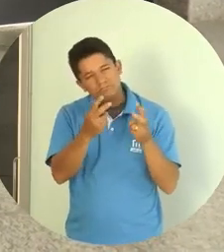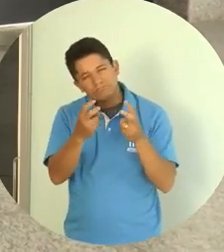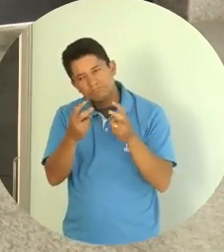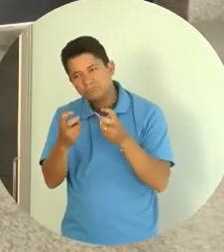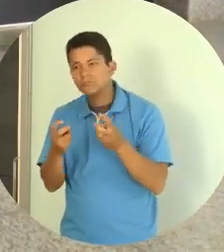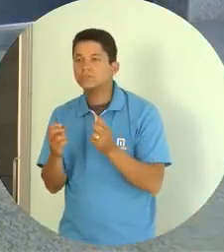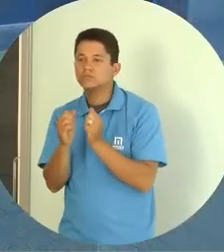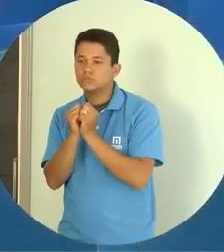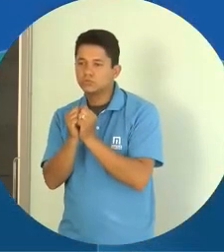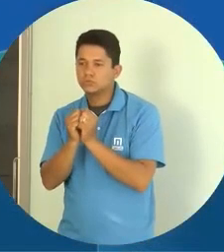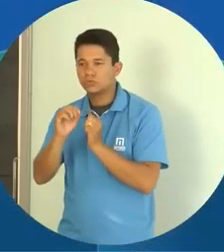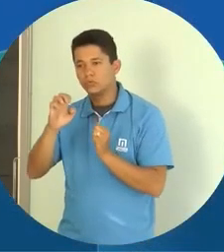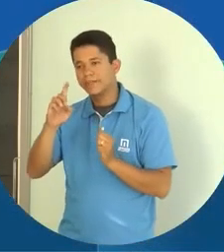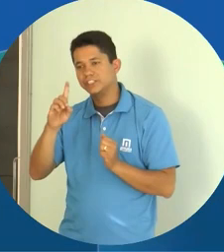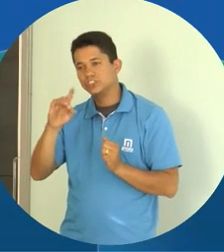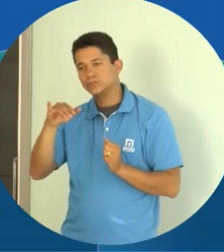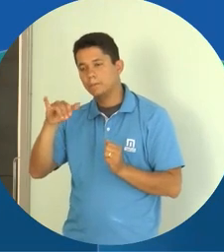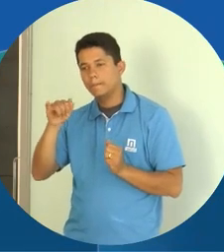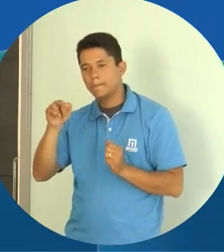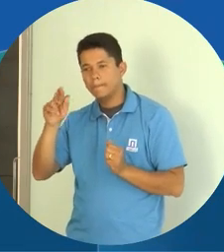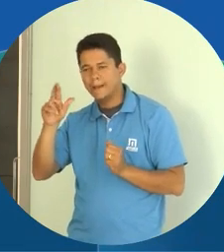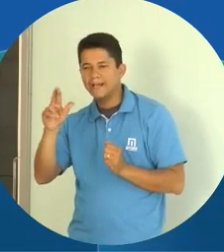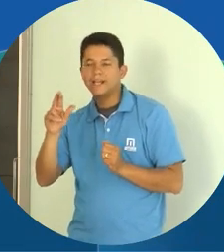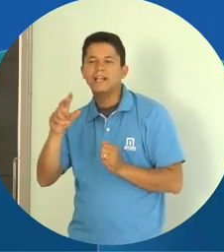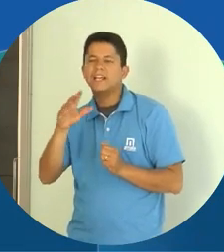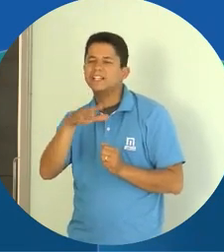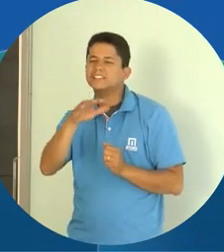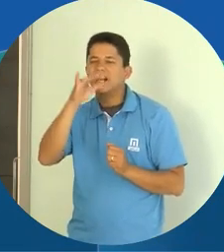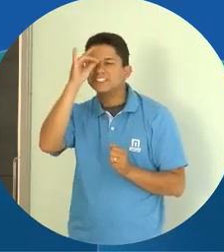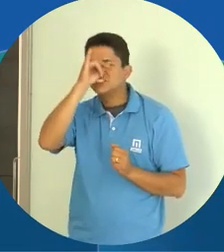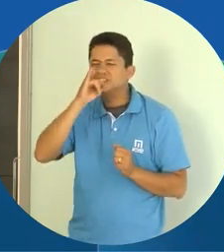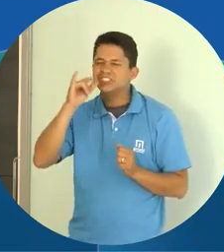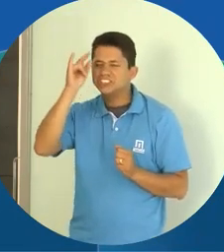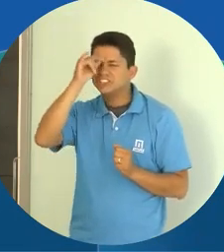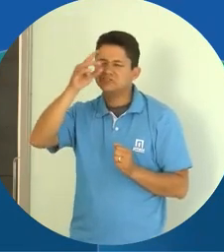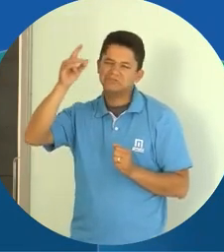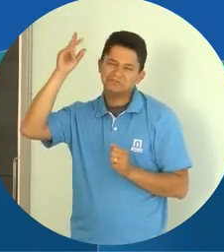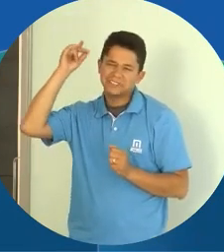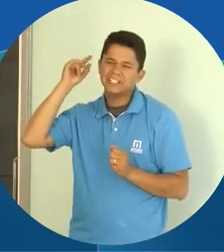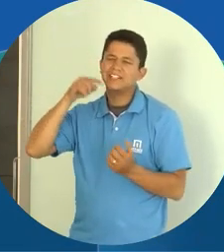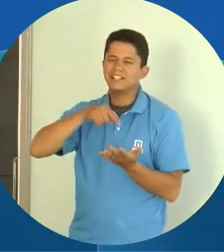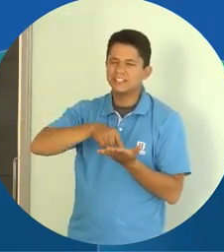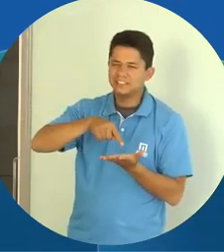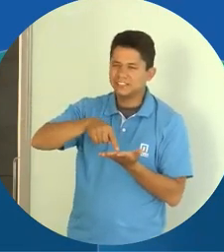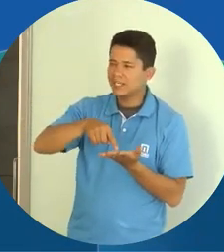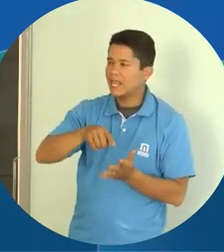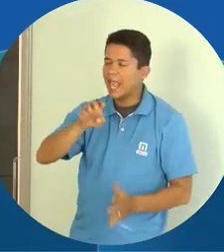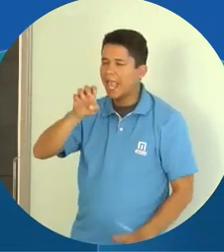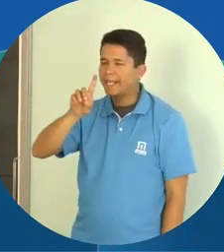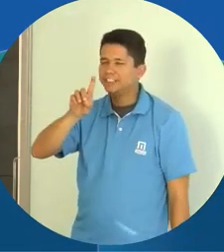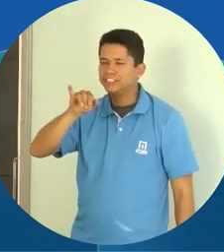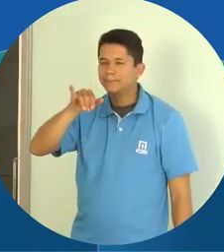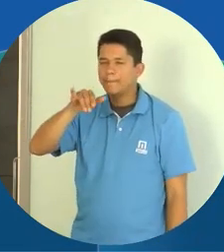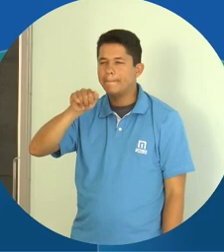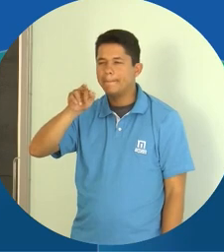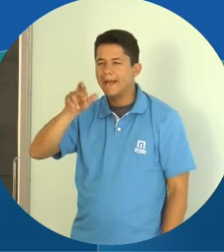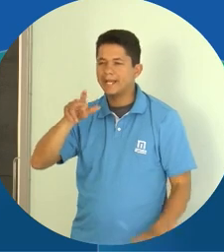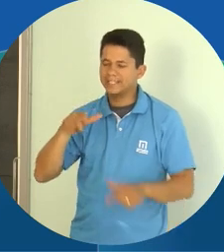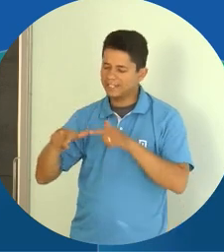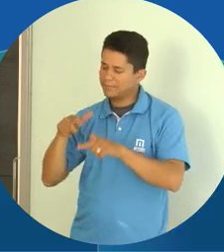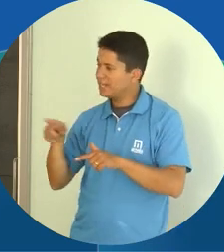pessoal antigo que sempre mexeu com a estaca. Mas a gente estima que temos